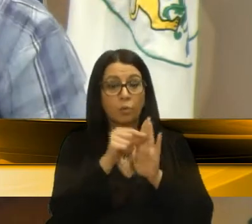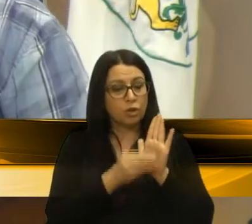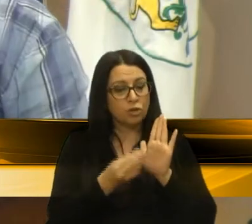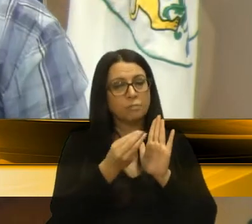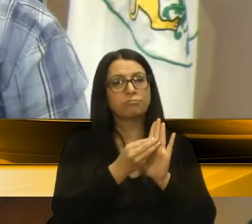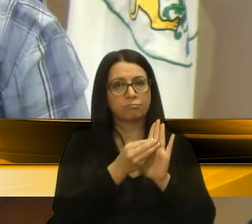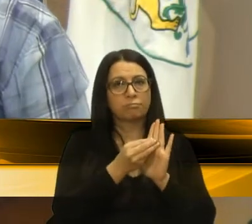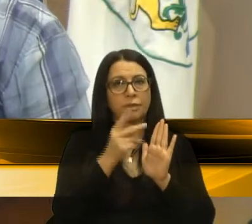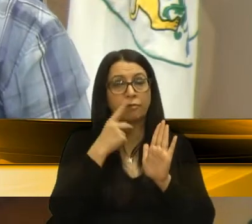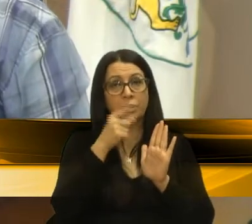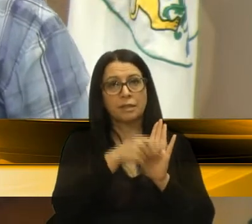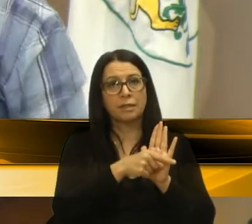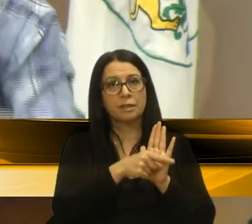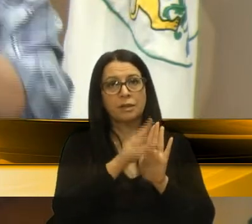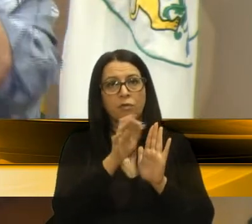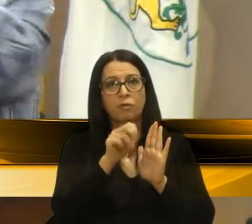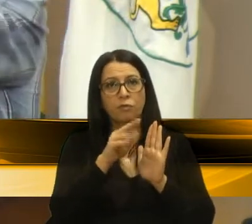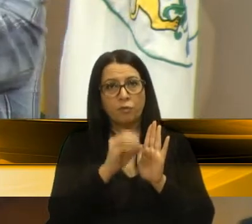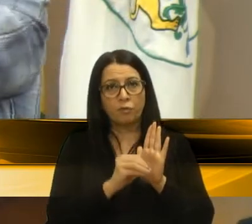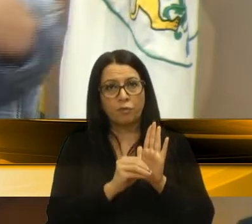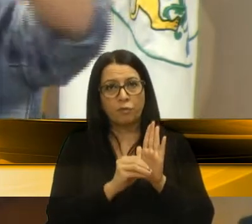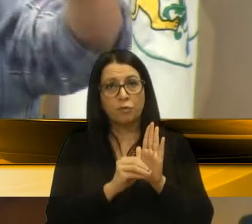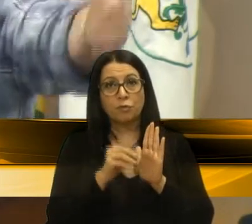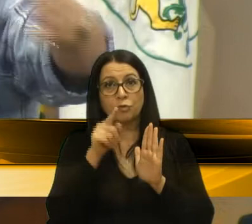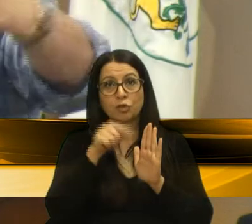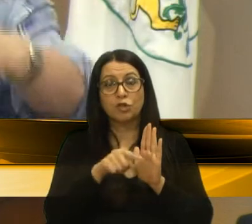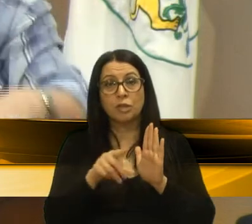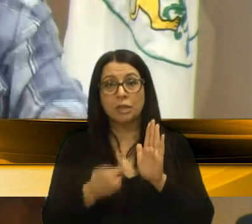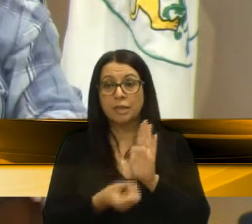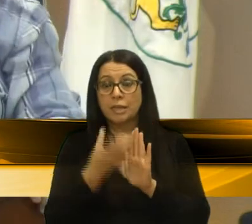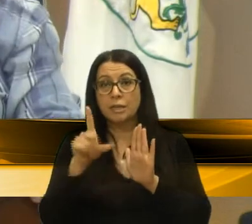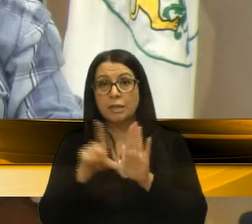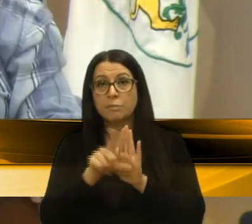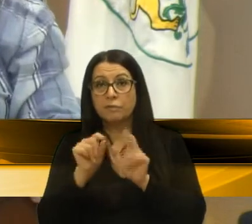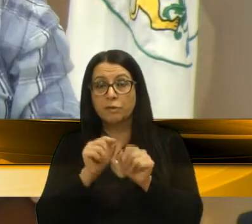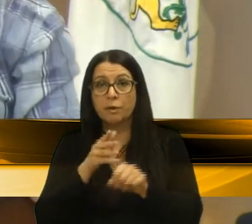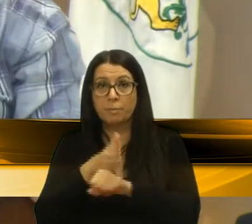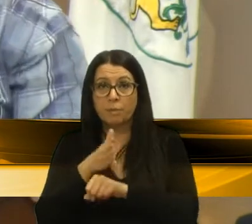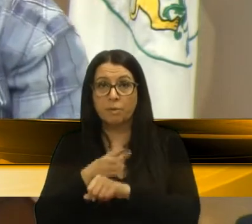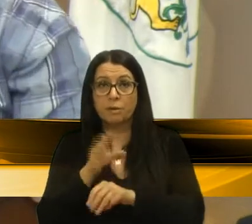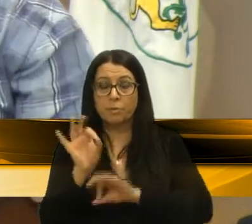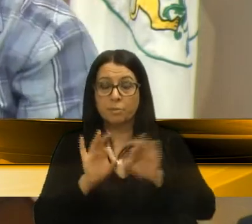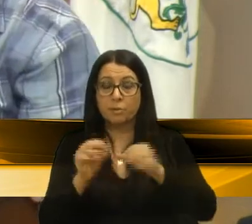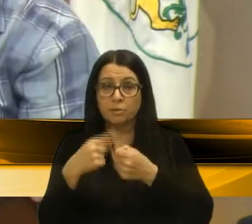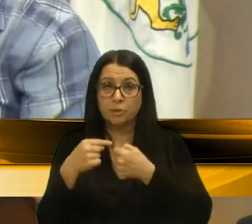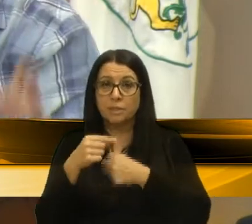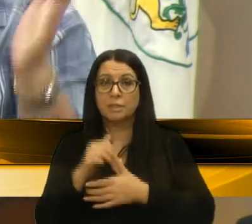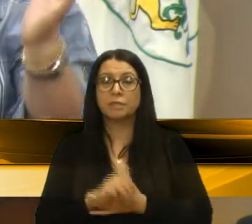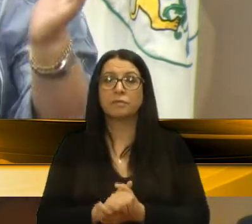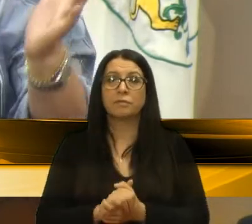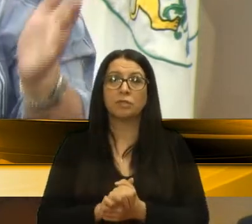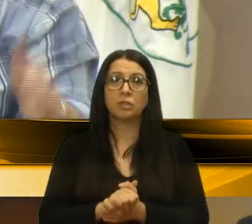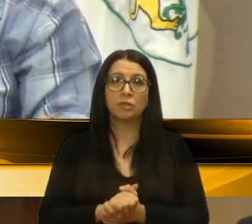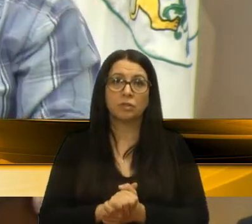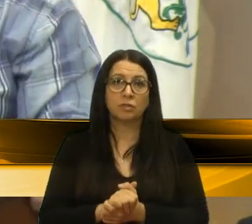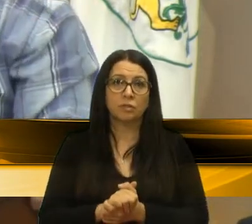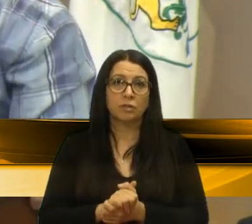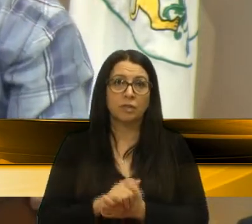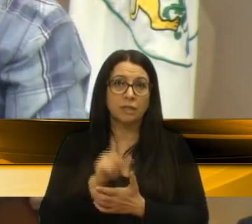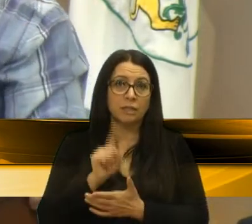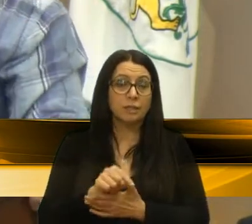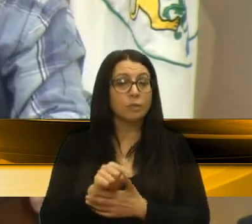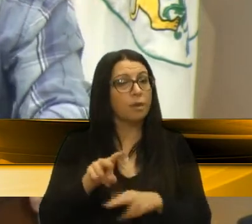dizendo que o fundo de infraestrutura já criado por lei passou a fazer parte do plano diretor isso é